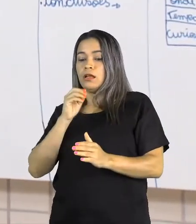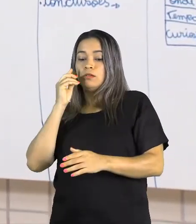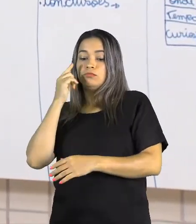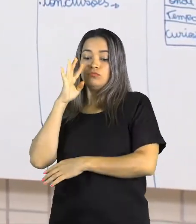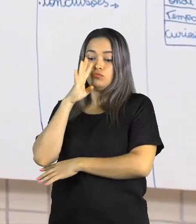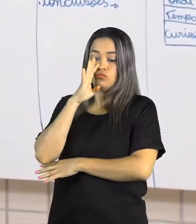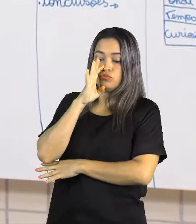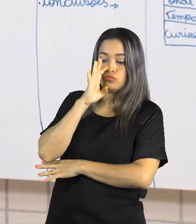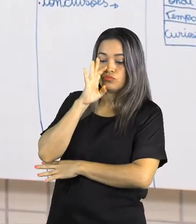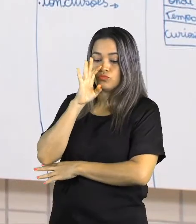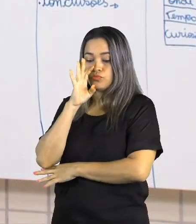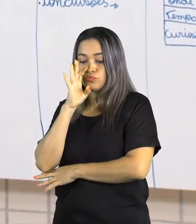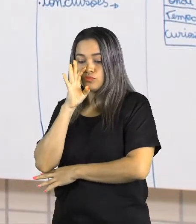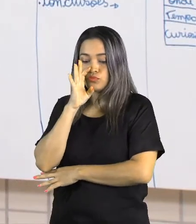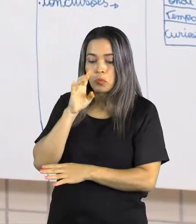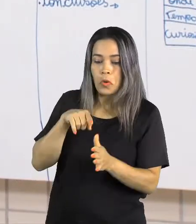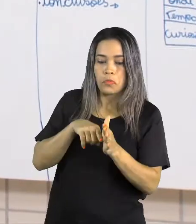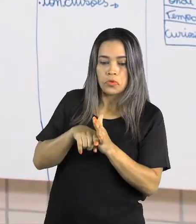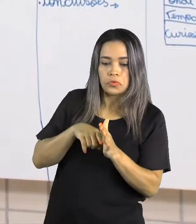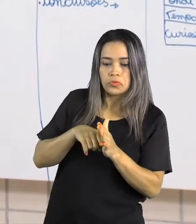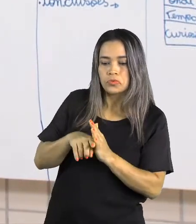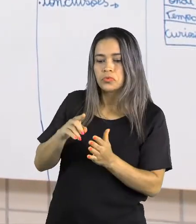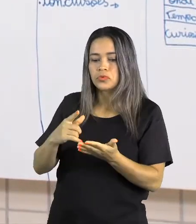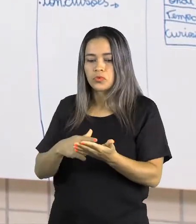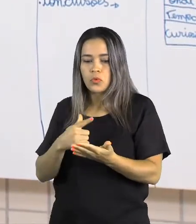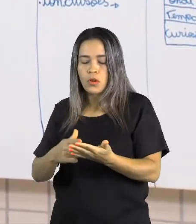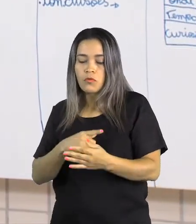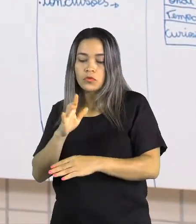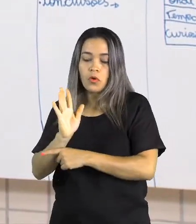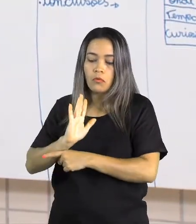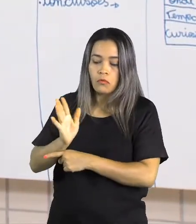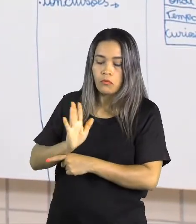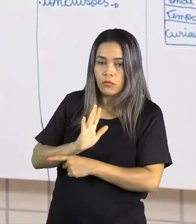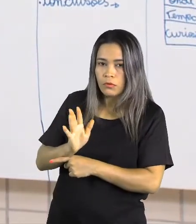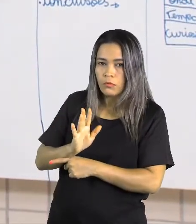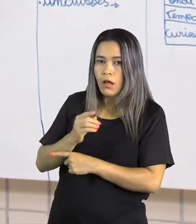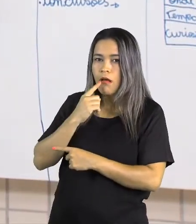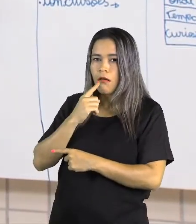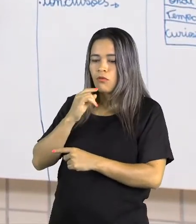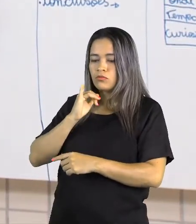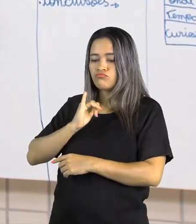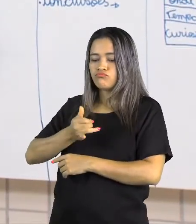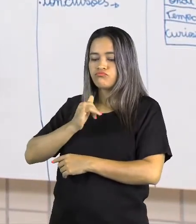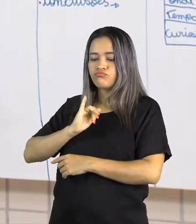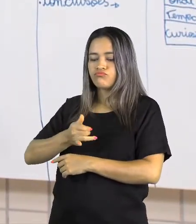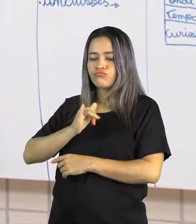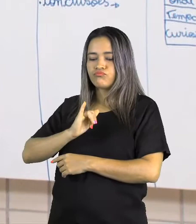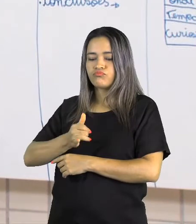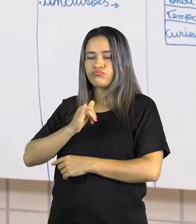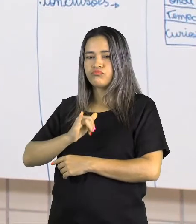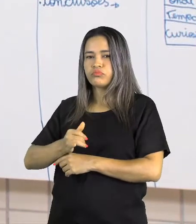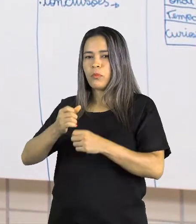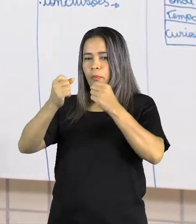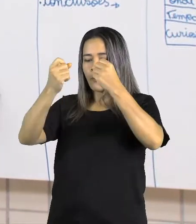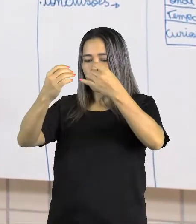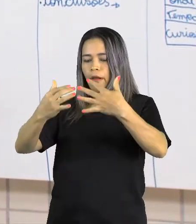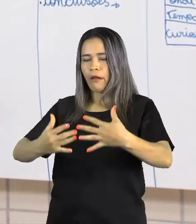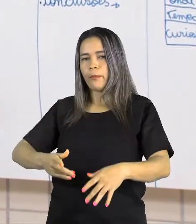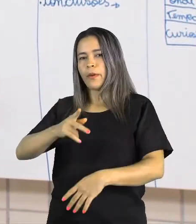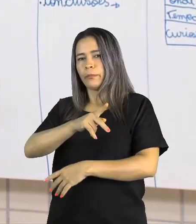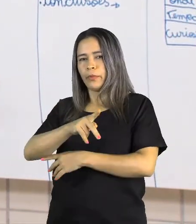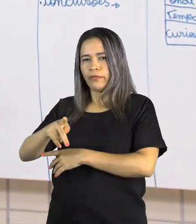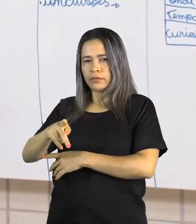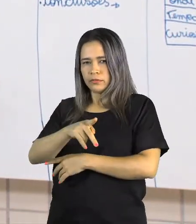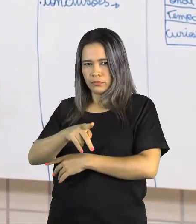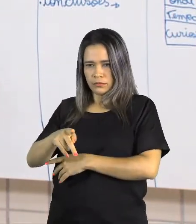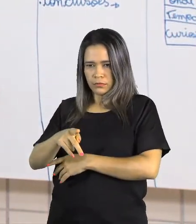observo algo, uma pesquisa, um livro, um filme, e eu relato desta forma para a minha professora. É basicamente